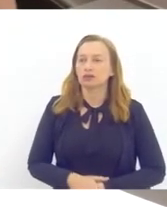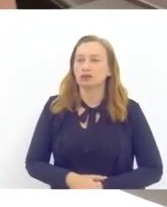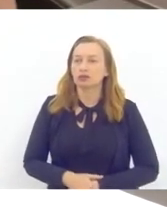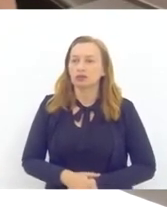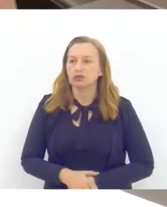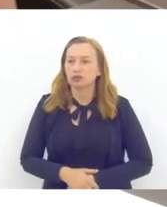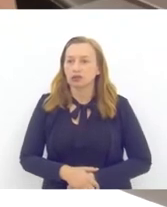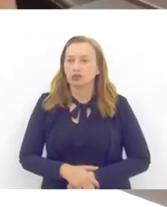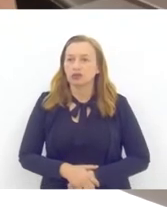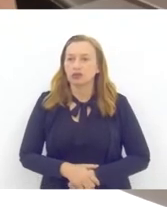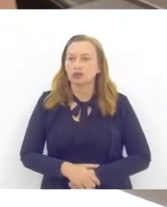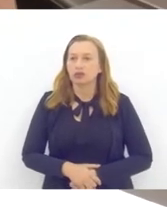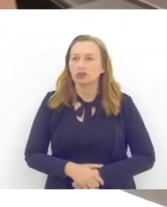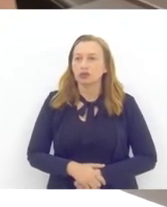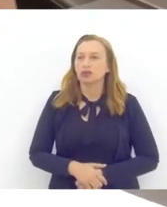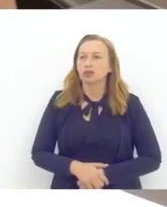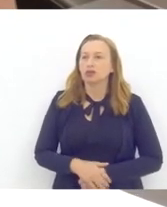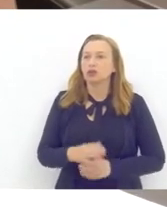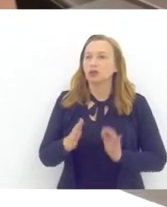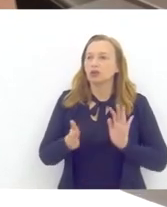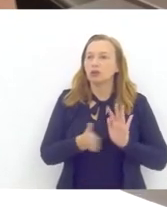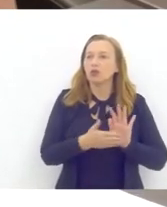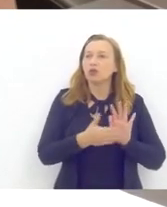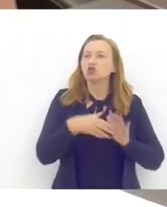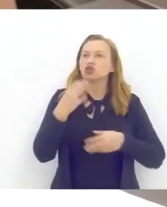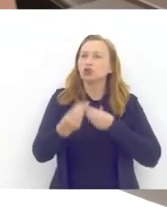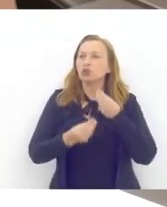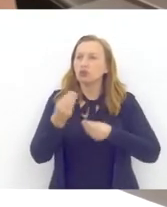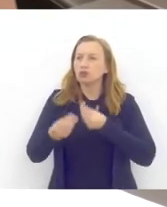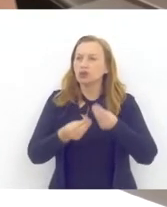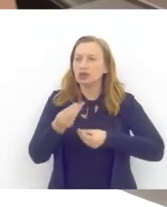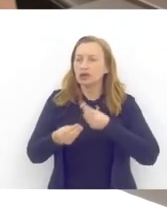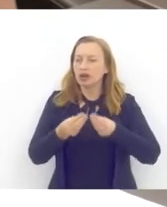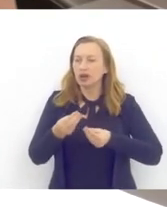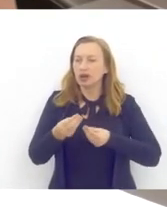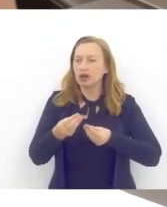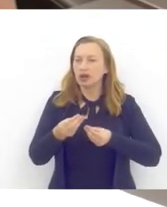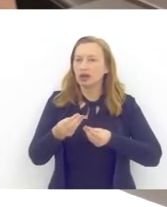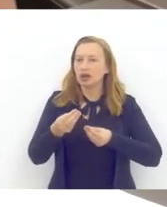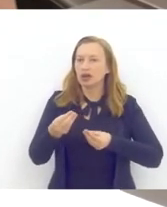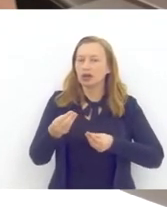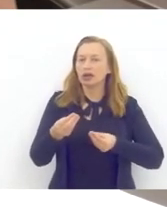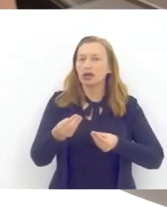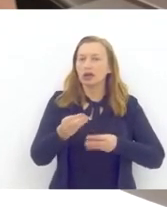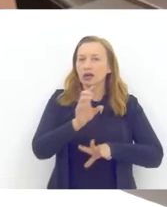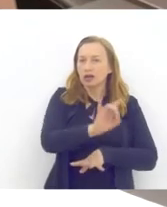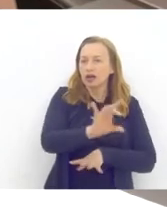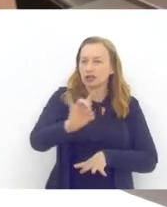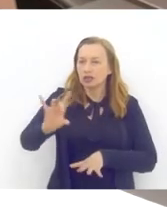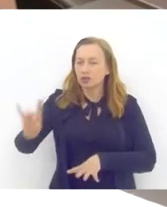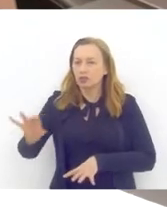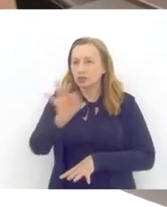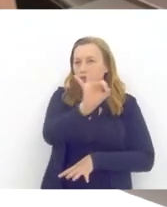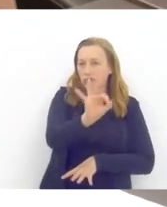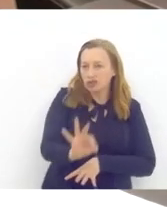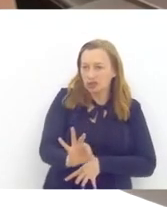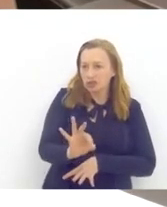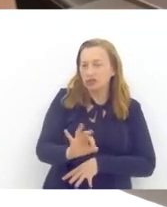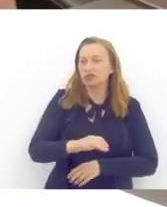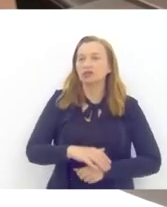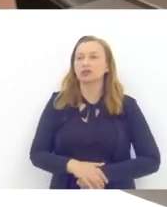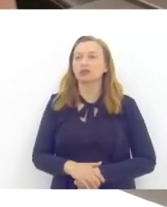com uma proposta de como que vai ser a participação de cada um desses percentuais. E aí